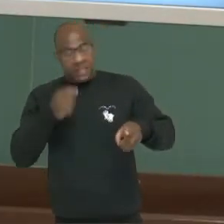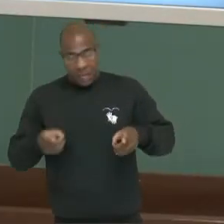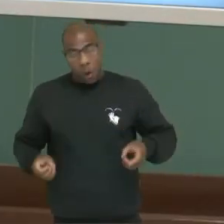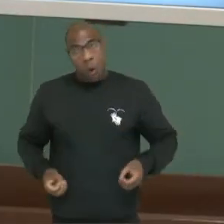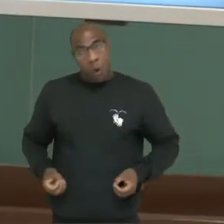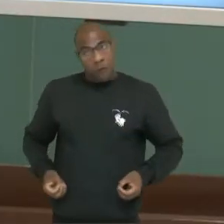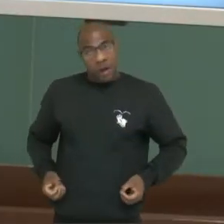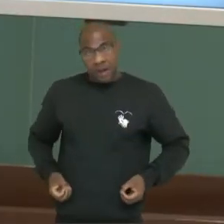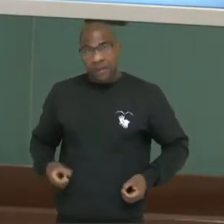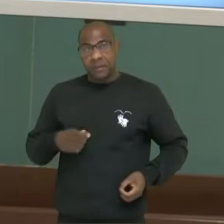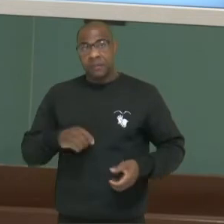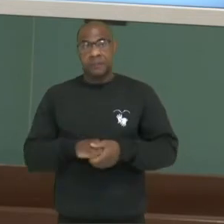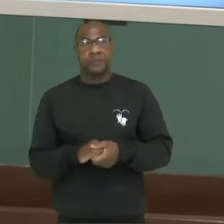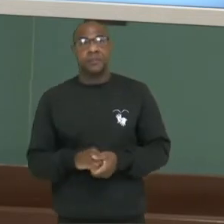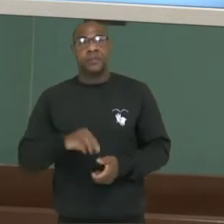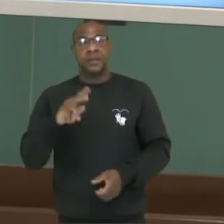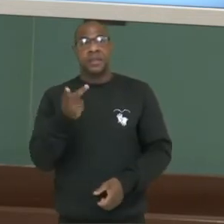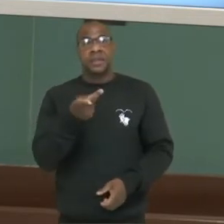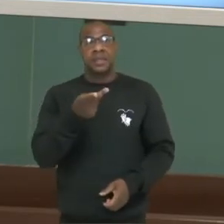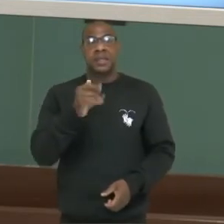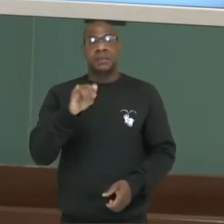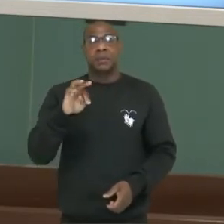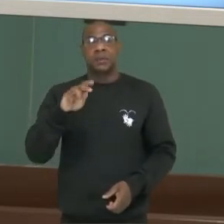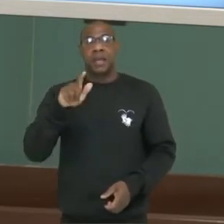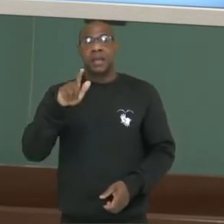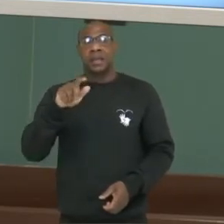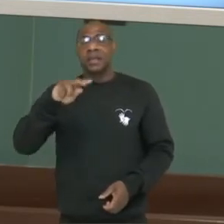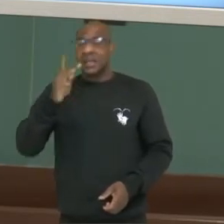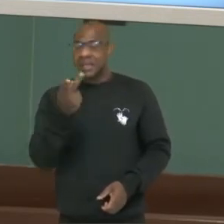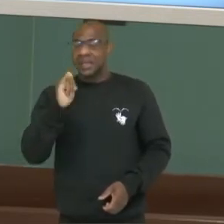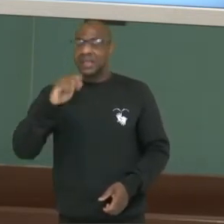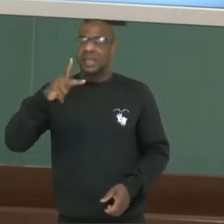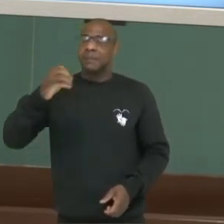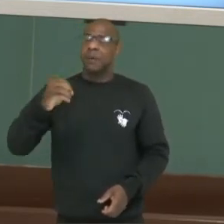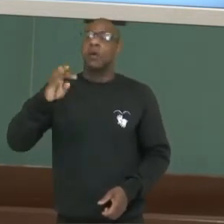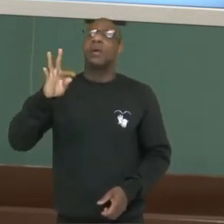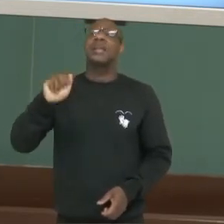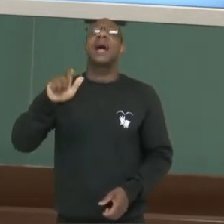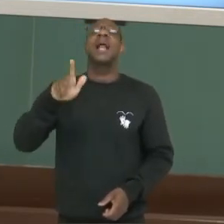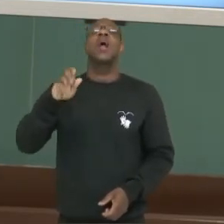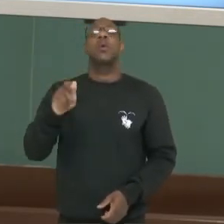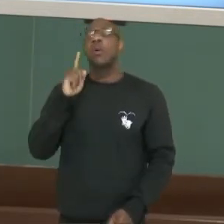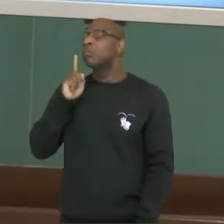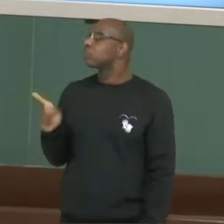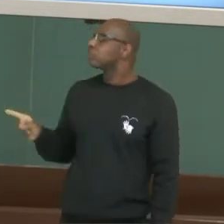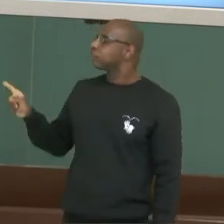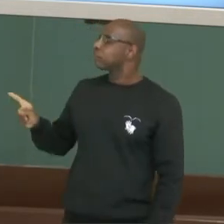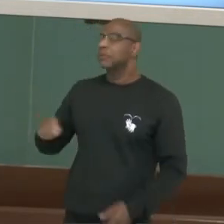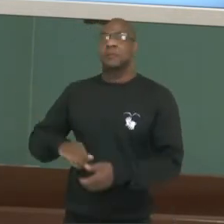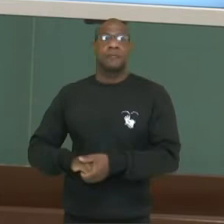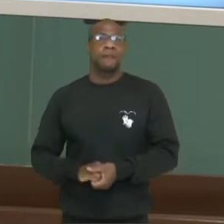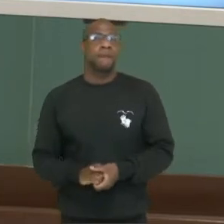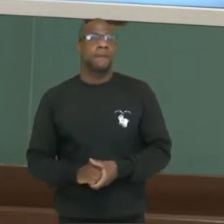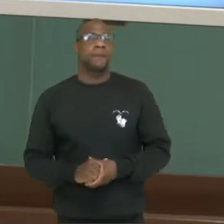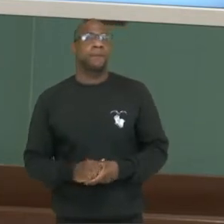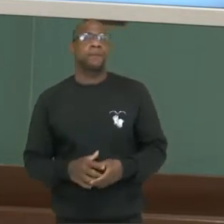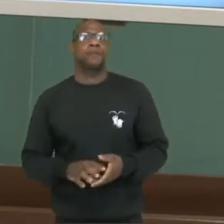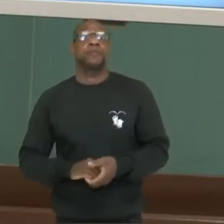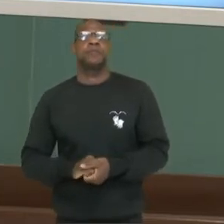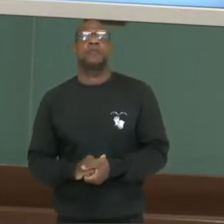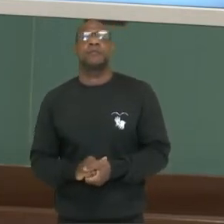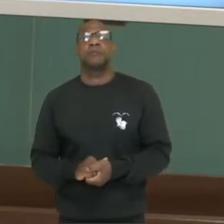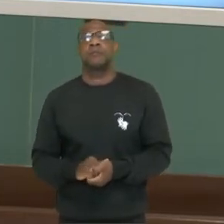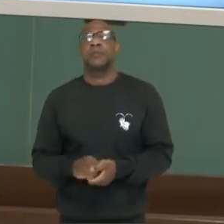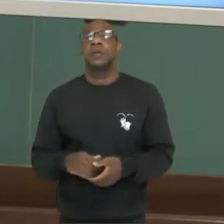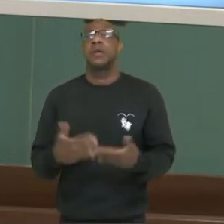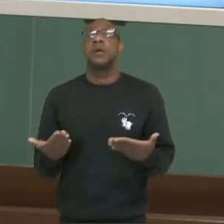essa é o hipotálamo. E ele vai produzir esses dois hormônios e eles vão atuar nas gônadas.